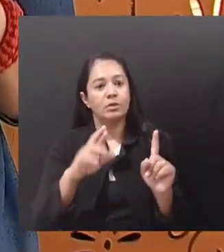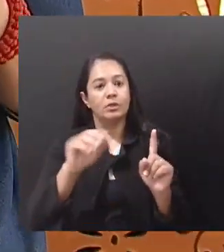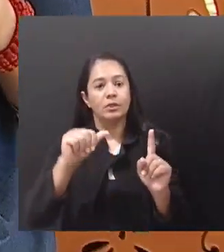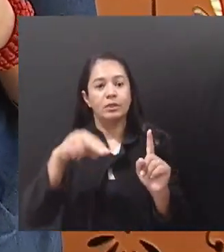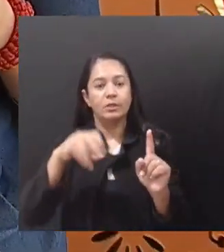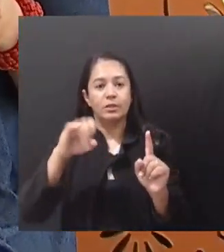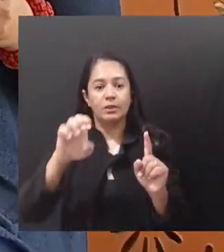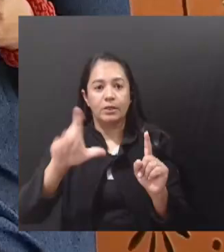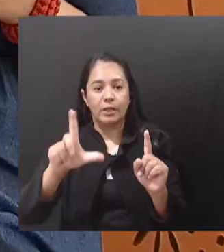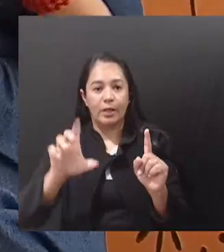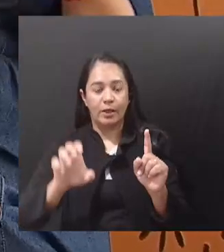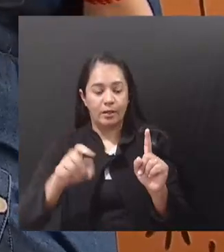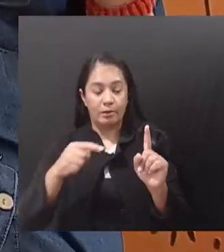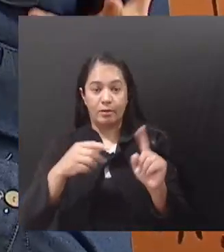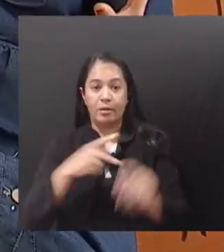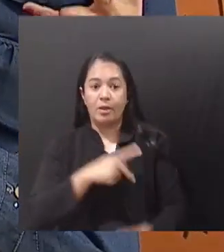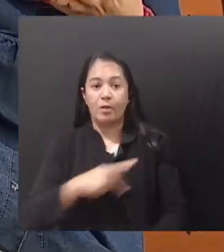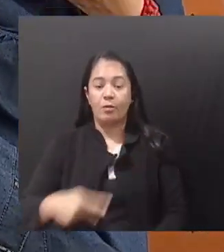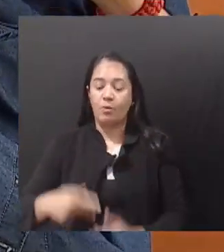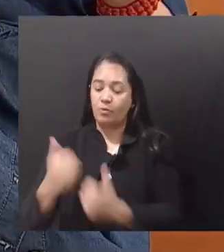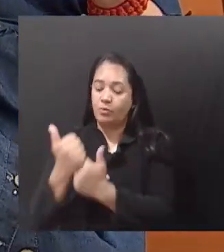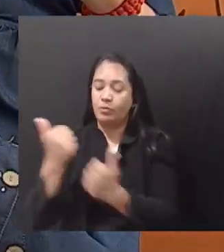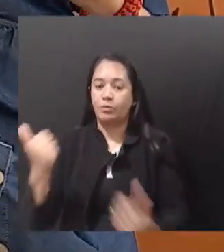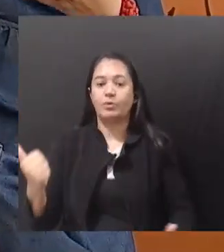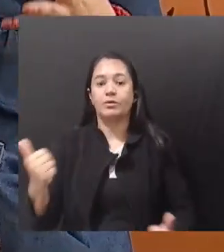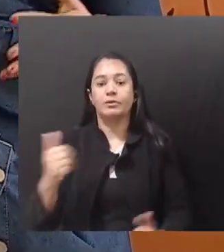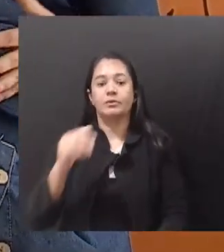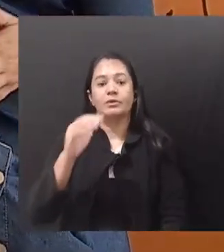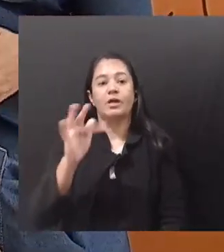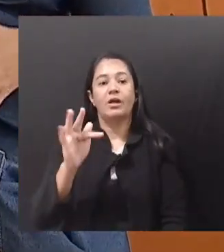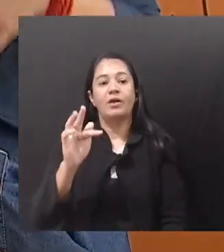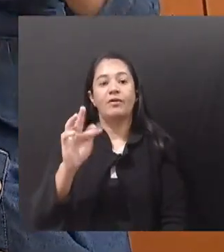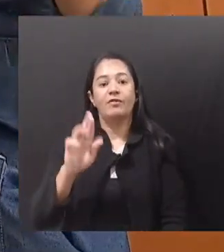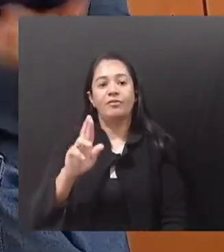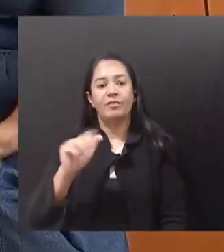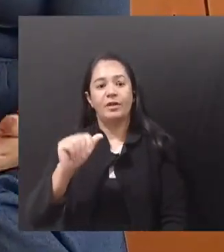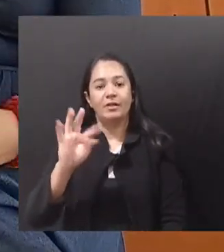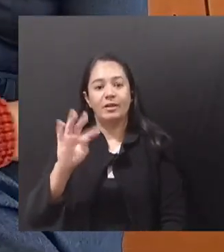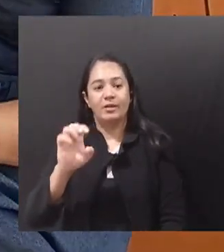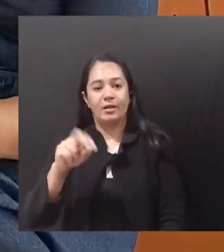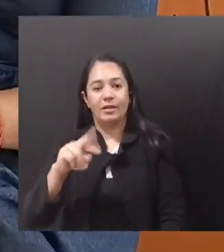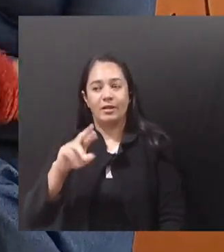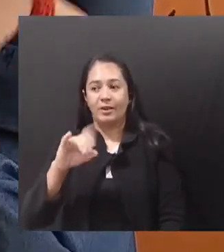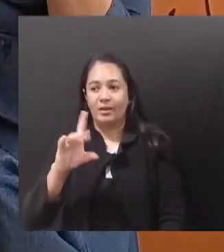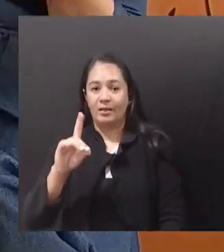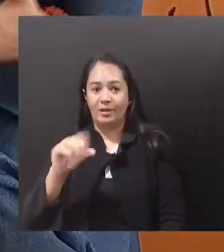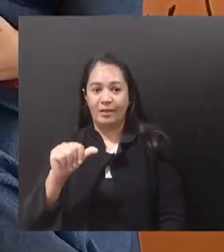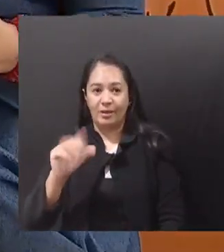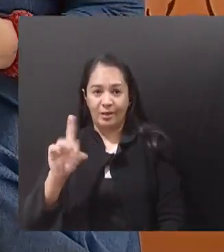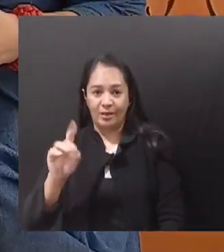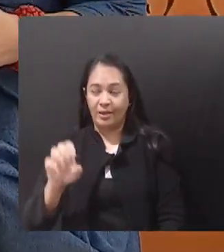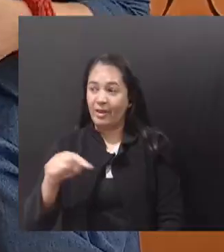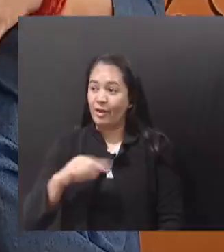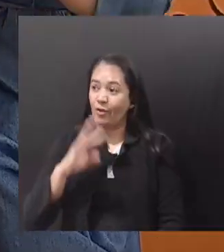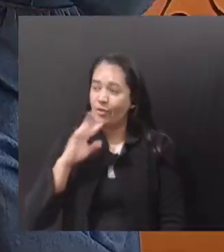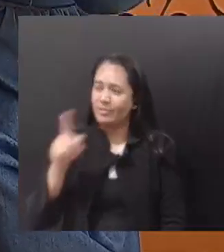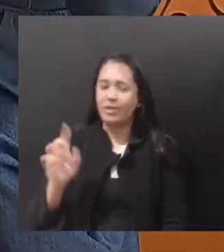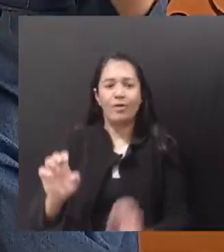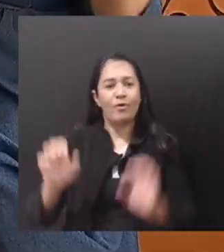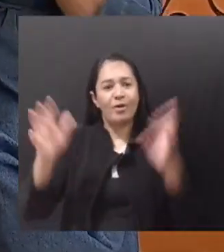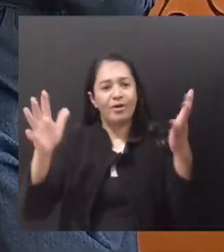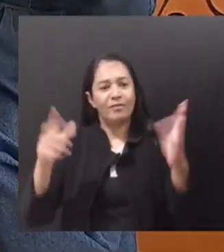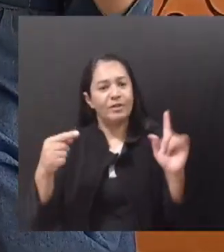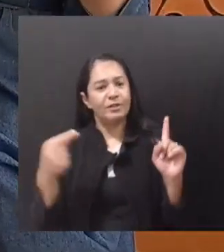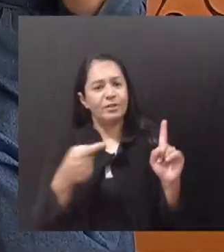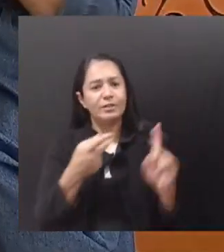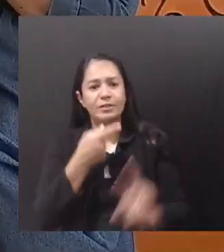é o vice-presidente da Fraternidade Sem Fronteiras. Ranieri, que eu inclusive conheci ele num evento em que ele